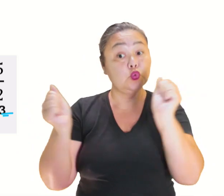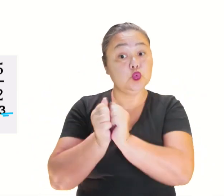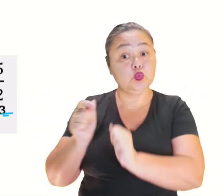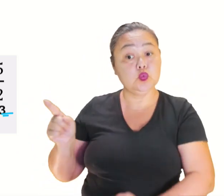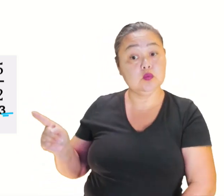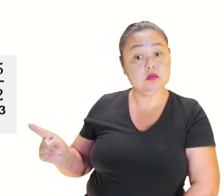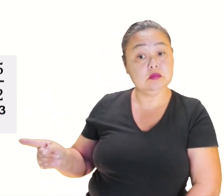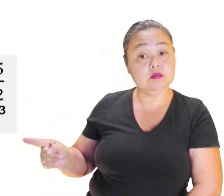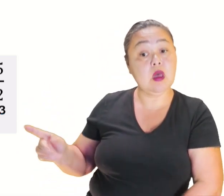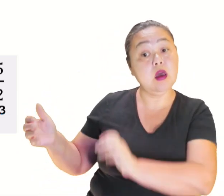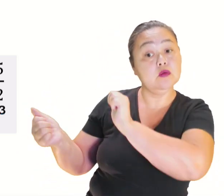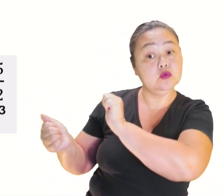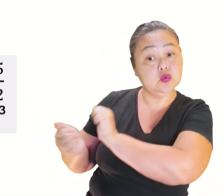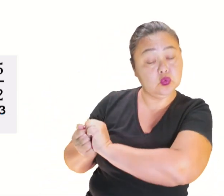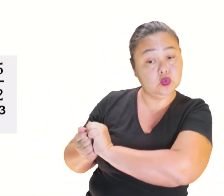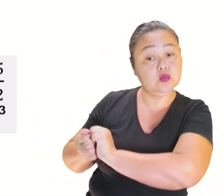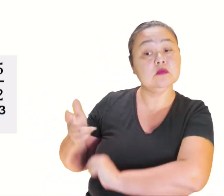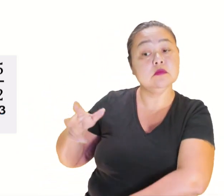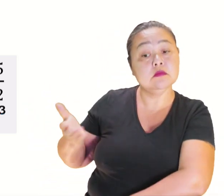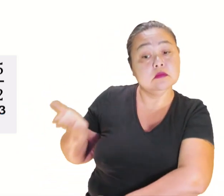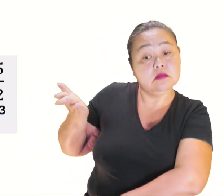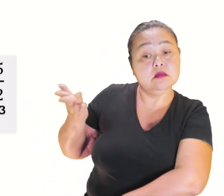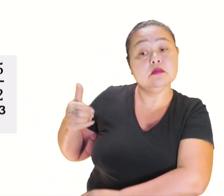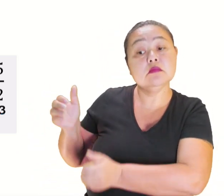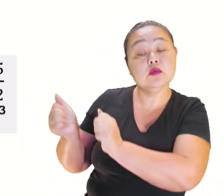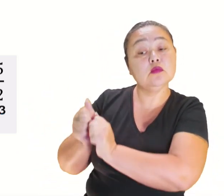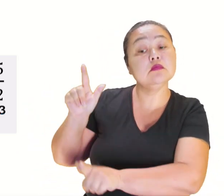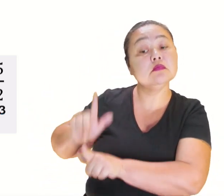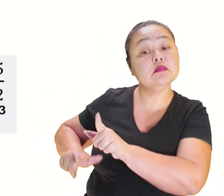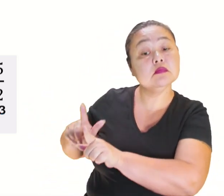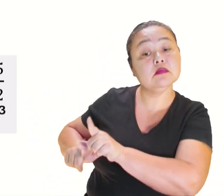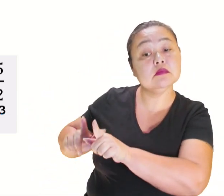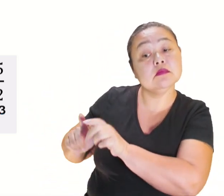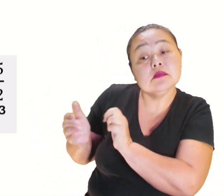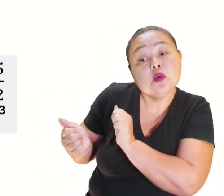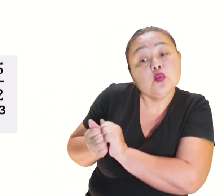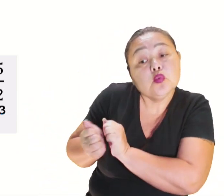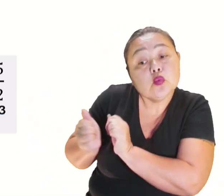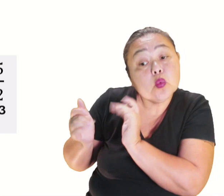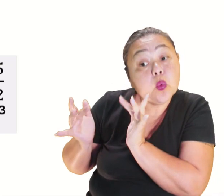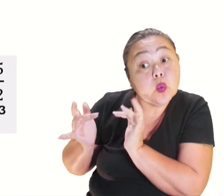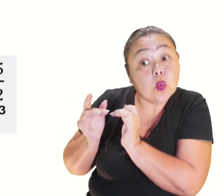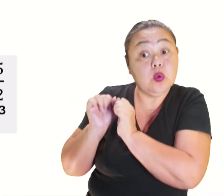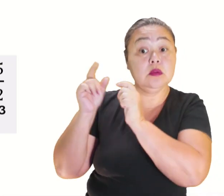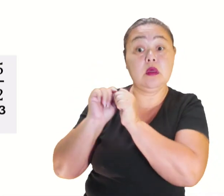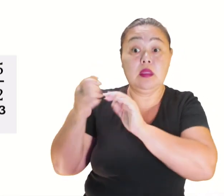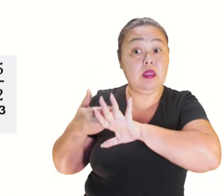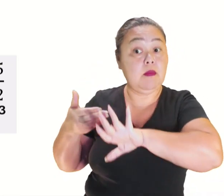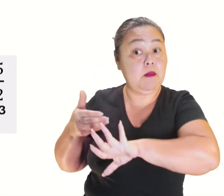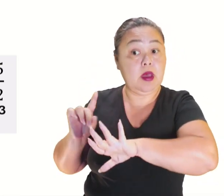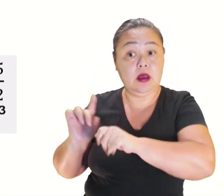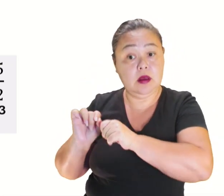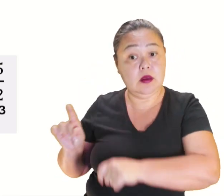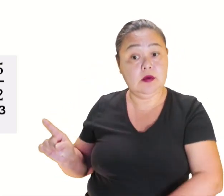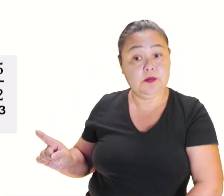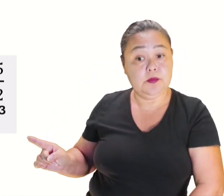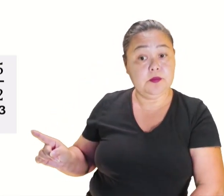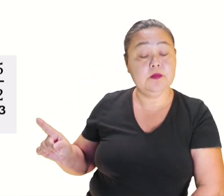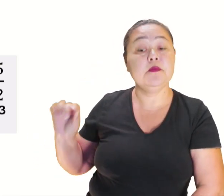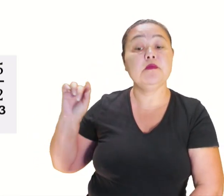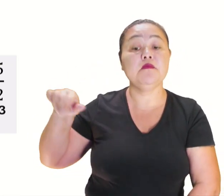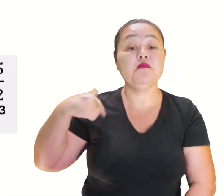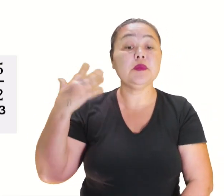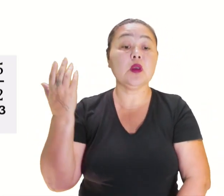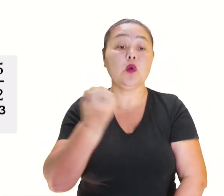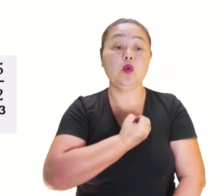tá? O expoente da letra vai junto com a variável. Ele tá grudadinho aqui, não se separa. Agora, o número